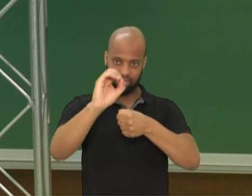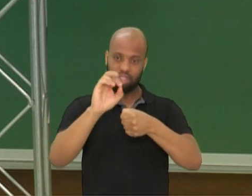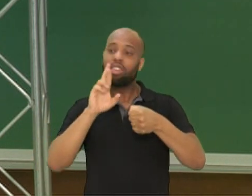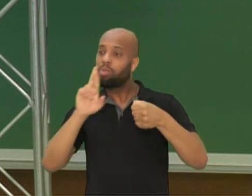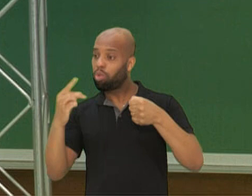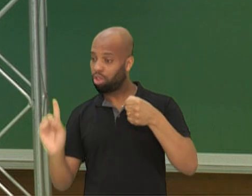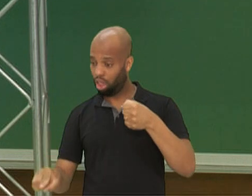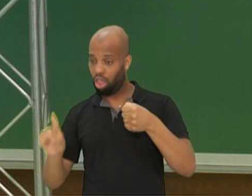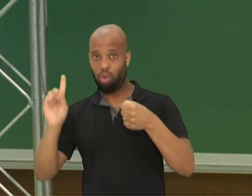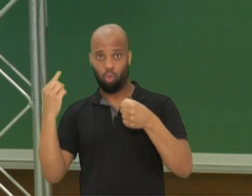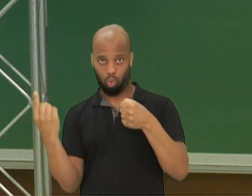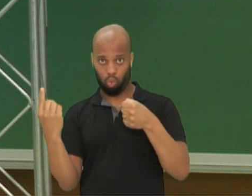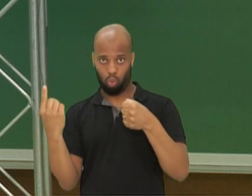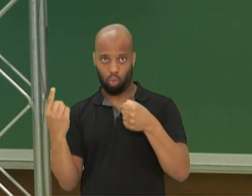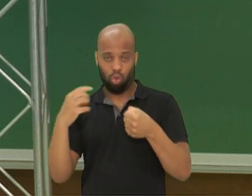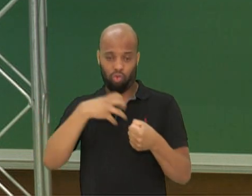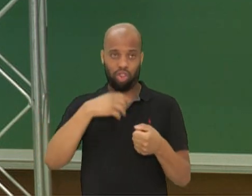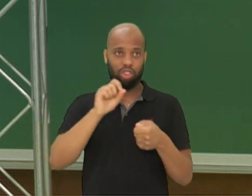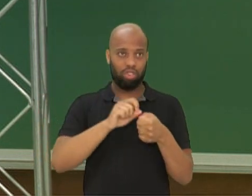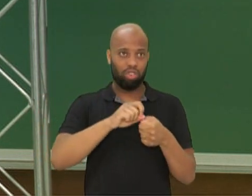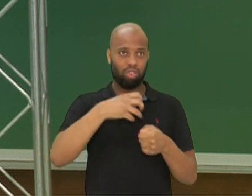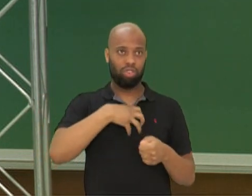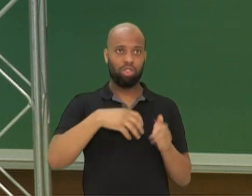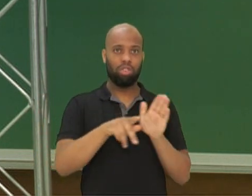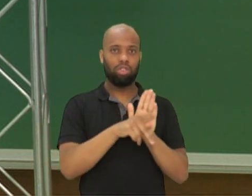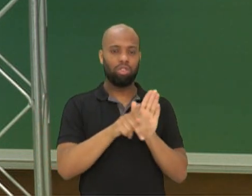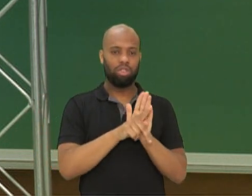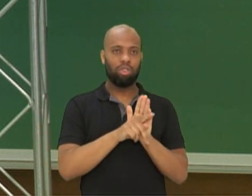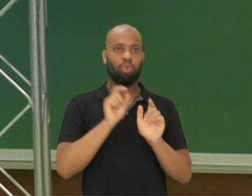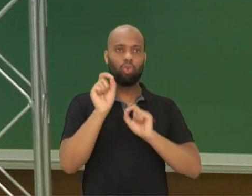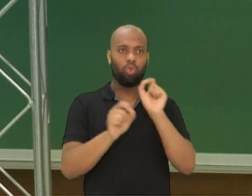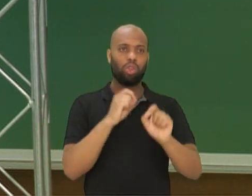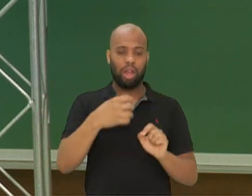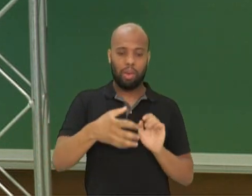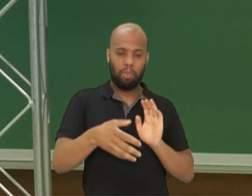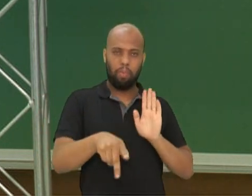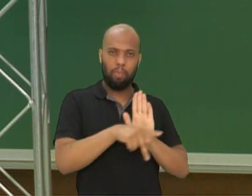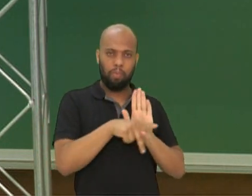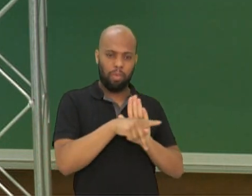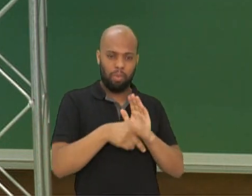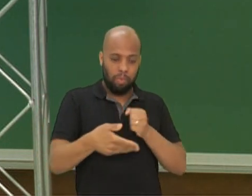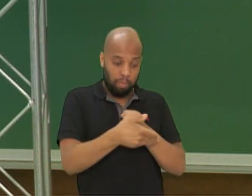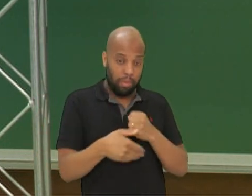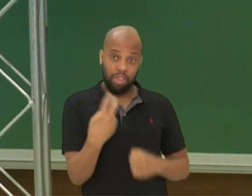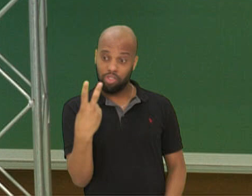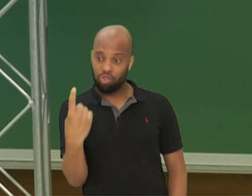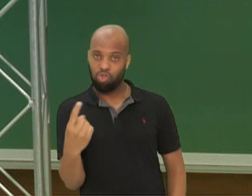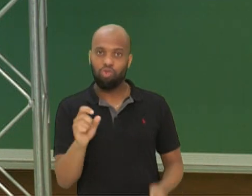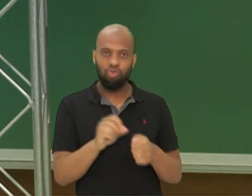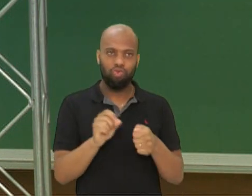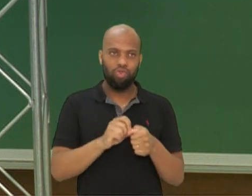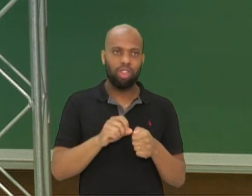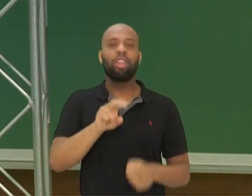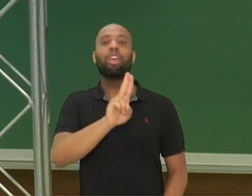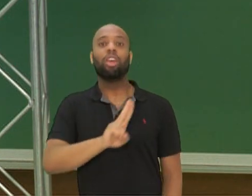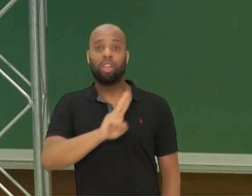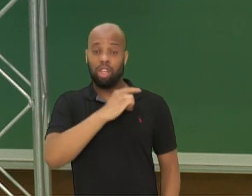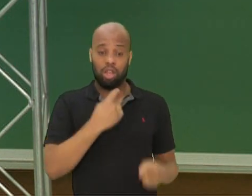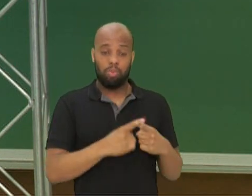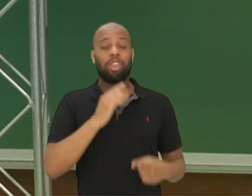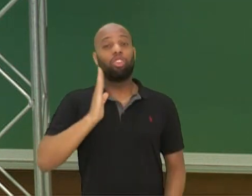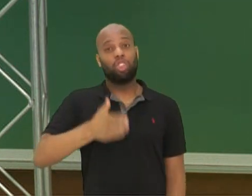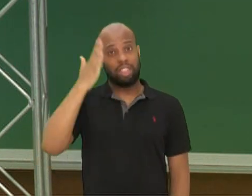aqui. Você vai reescrever essa expressão como 21 elevado a x menos 5 igual a 21 elevado